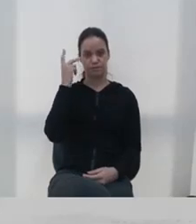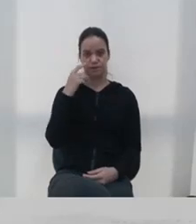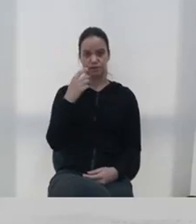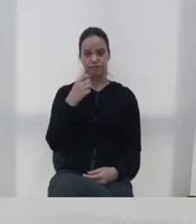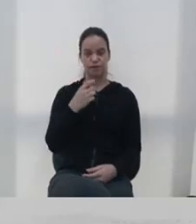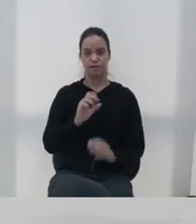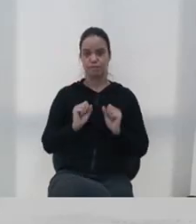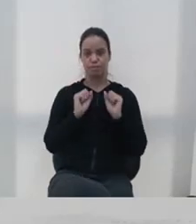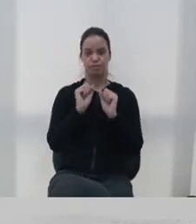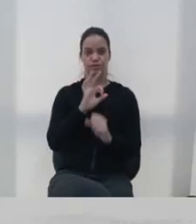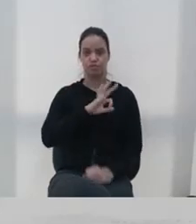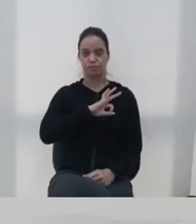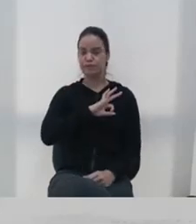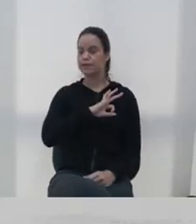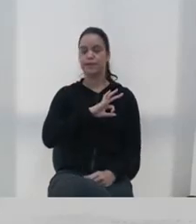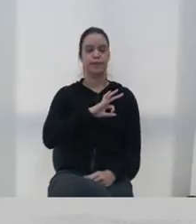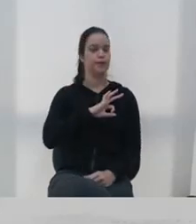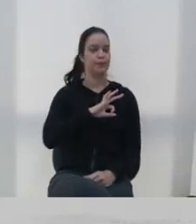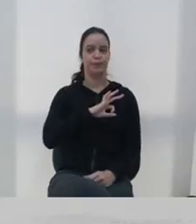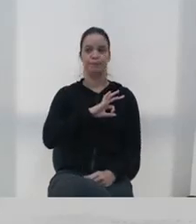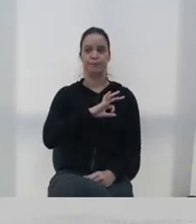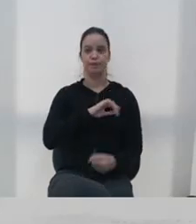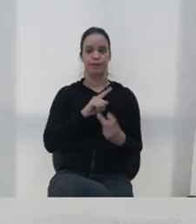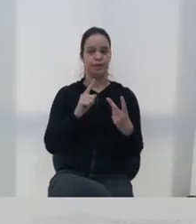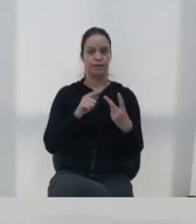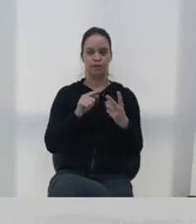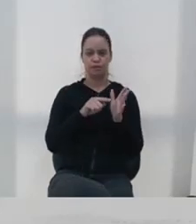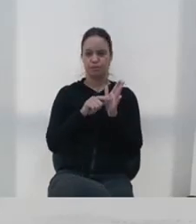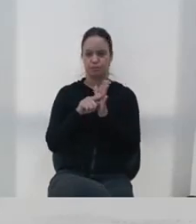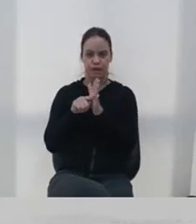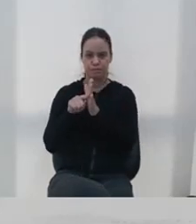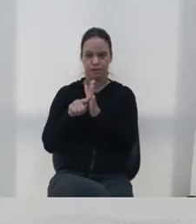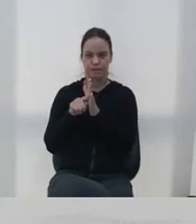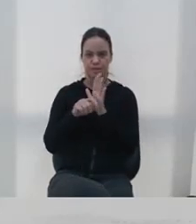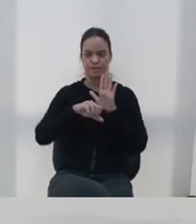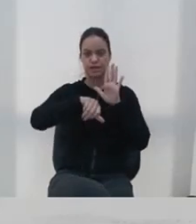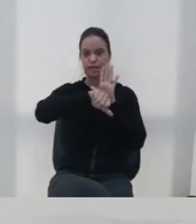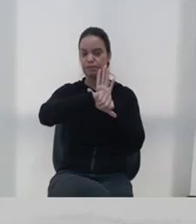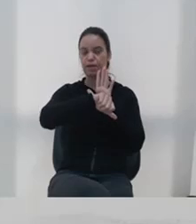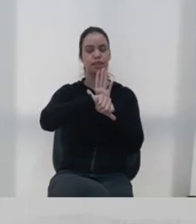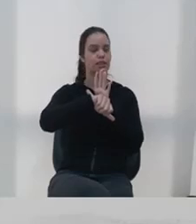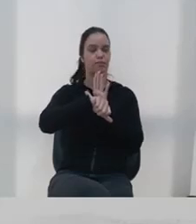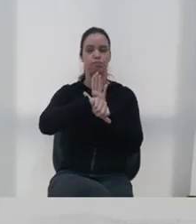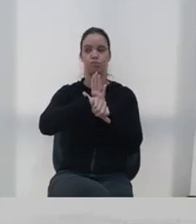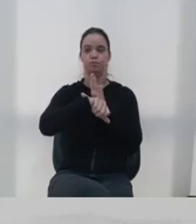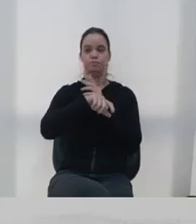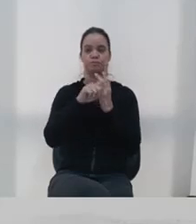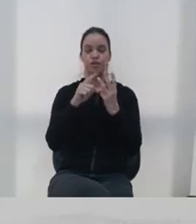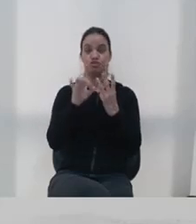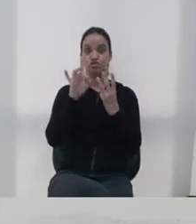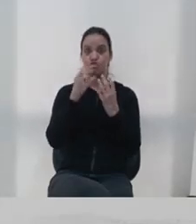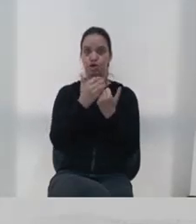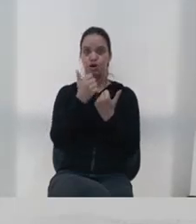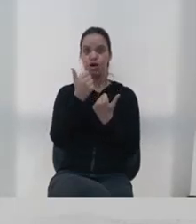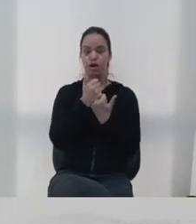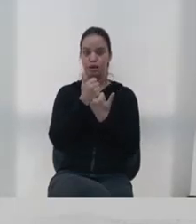polícia. A Defensoria Pública do Estado de São Paulo não faz investigação criminal. A Defensoria Pública do Estado de São Paulo presta o